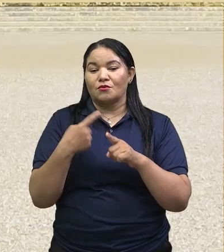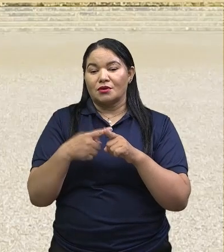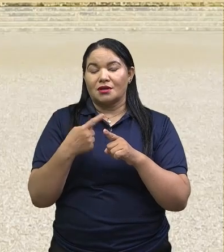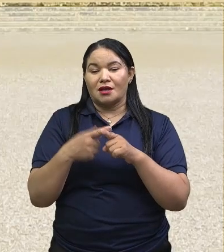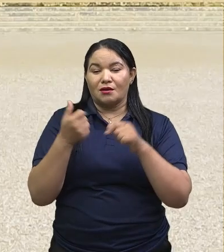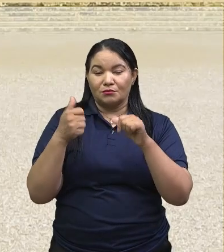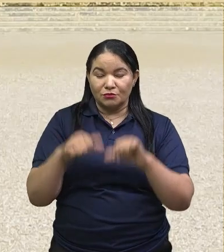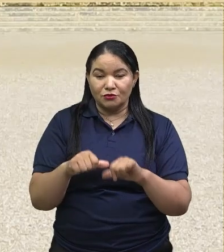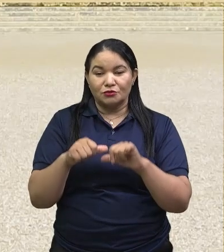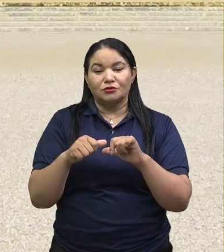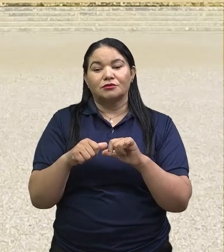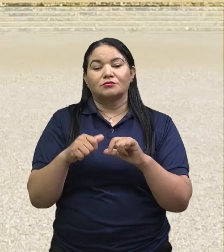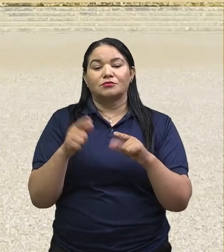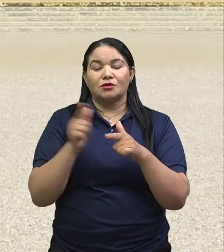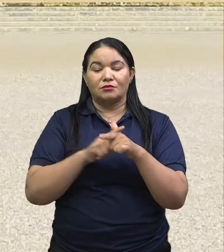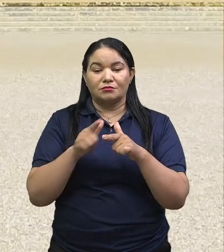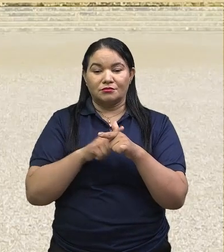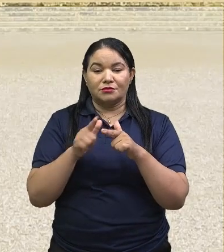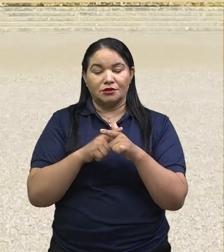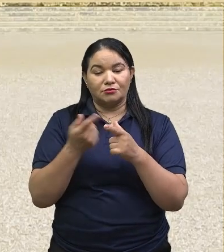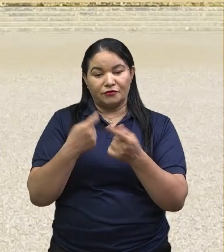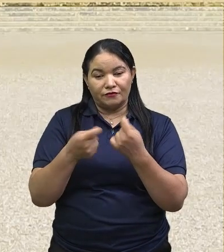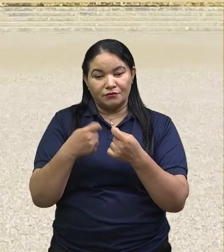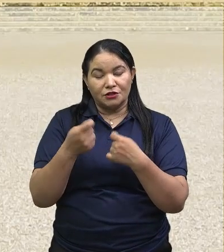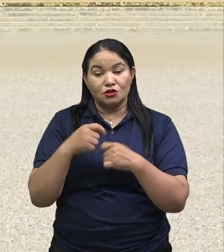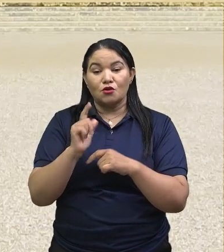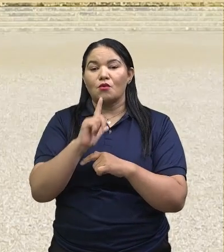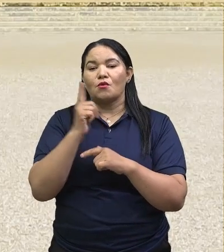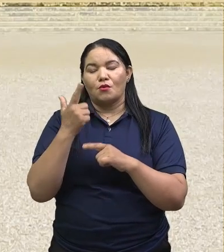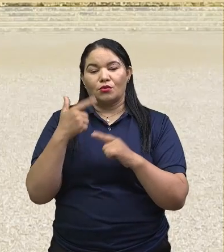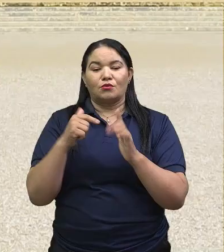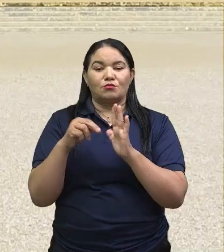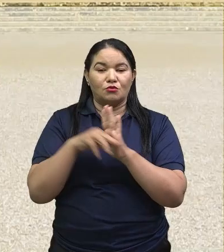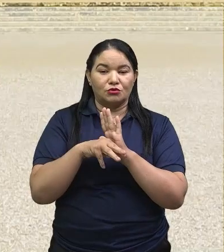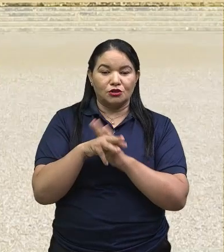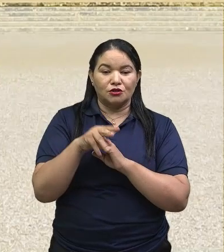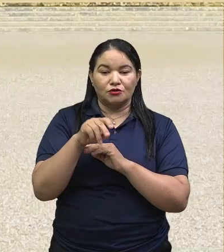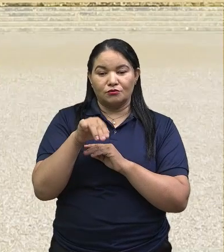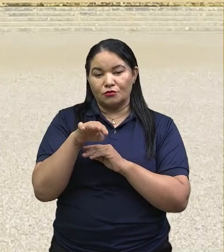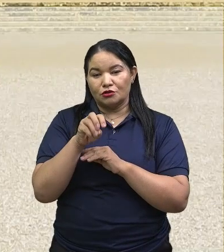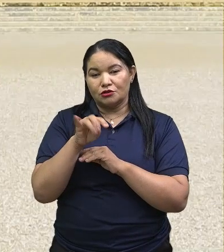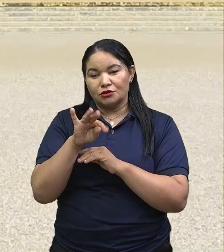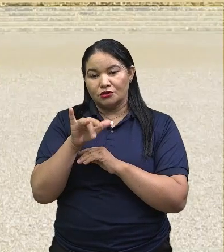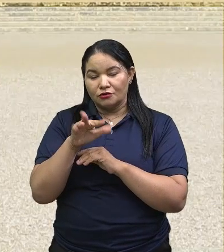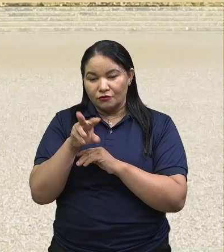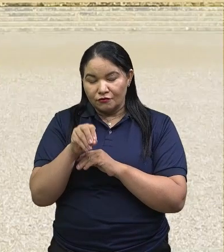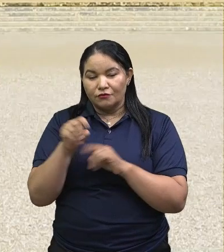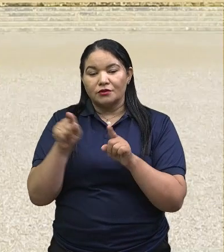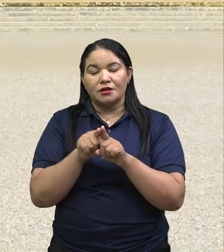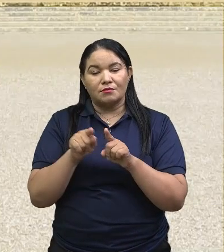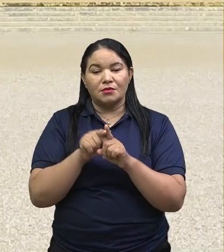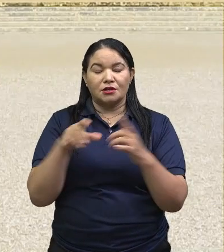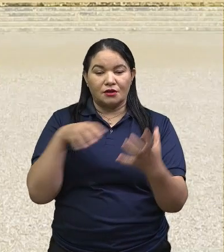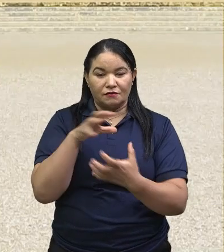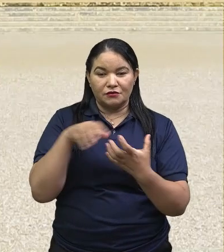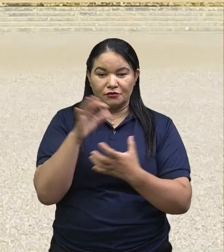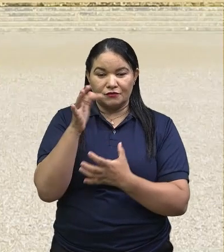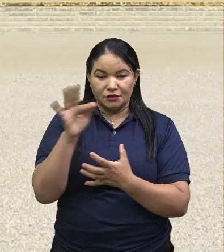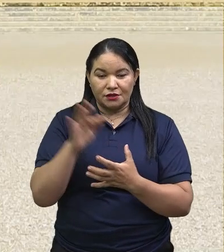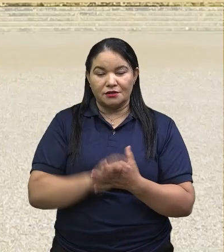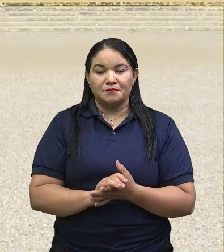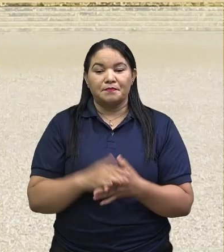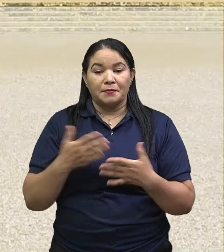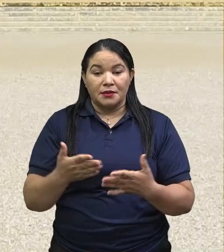financeira, que é um outro motivo aqui da eclosão da Revolução Francesa. Então, a França, naquele